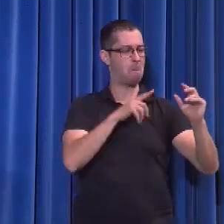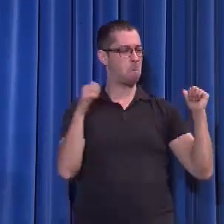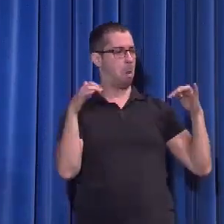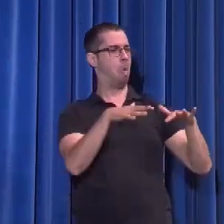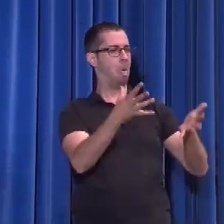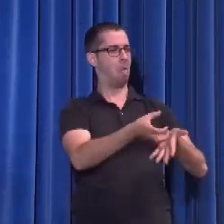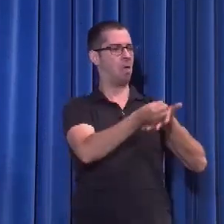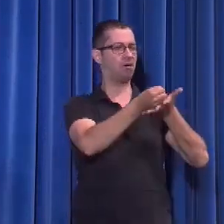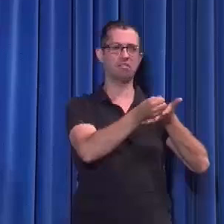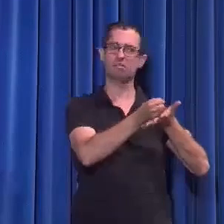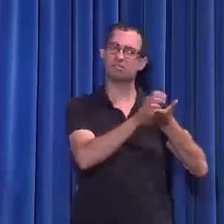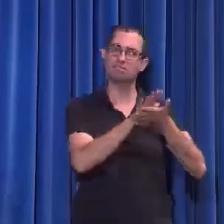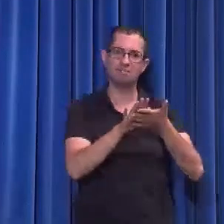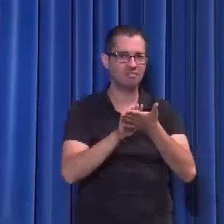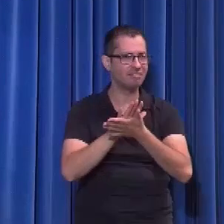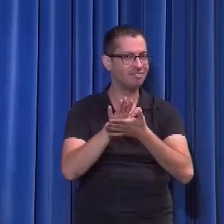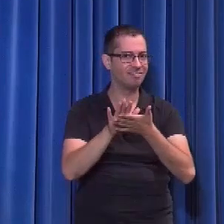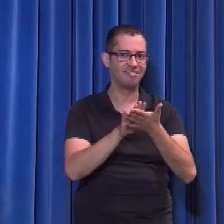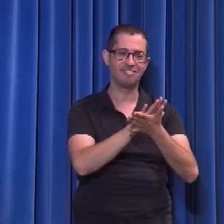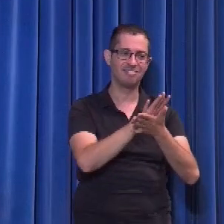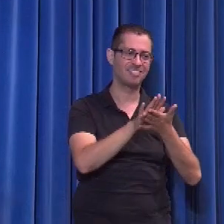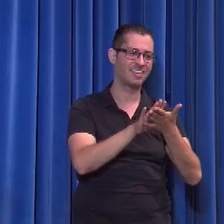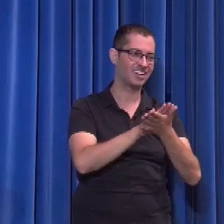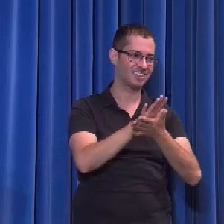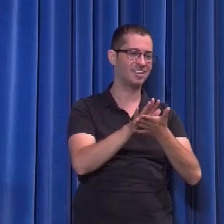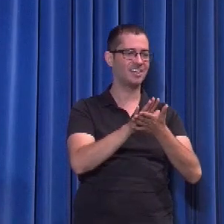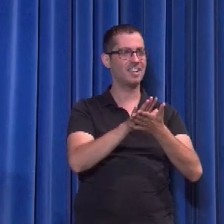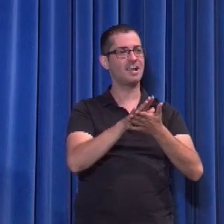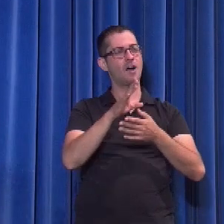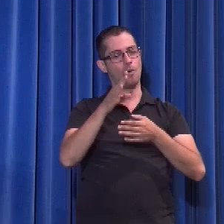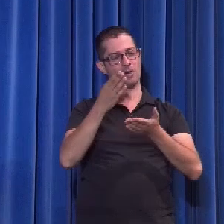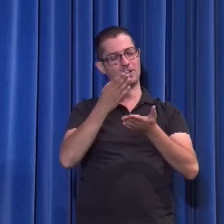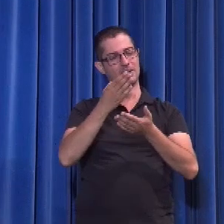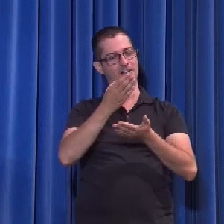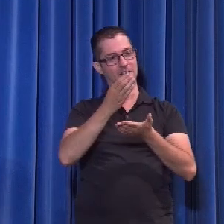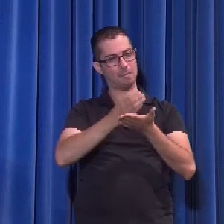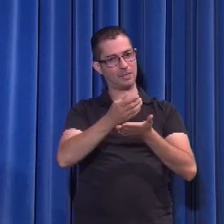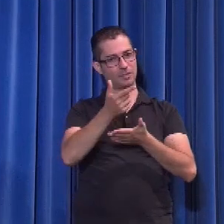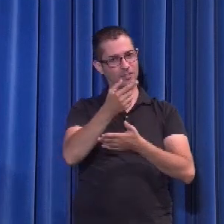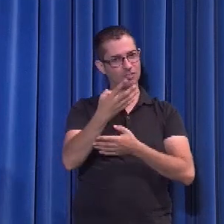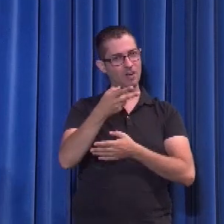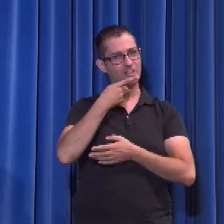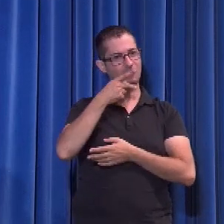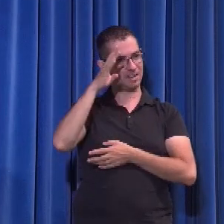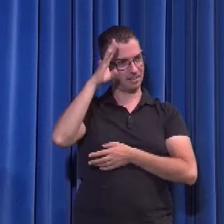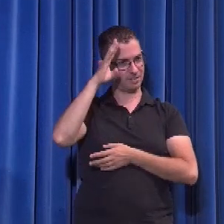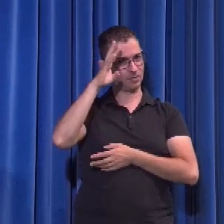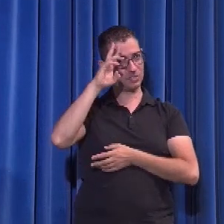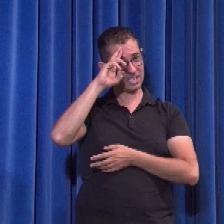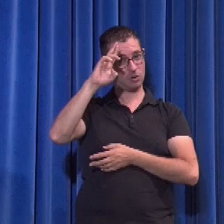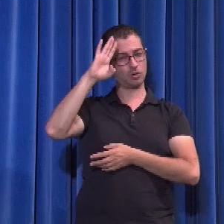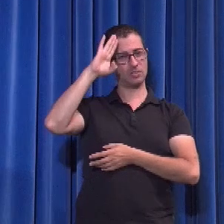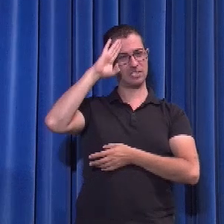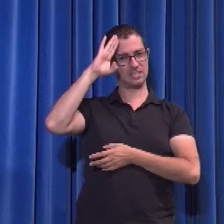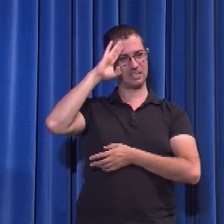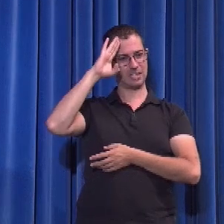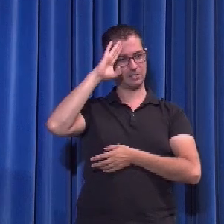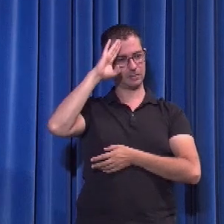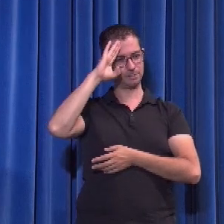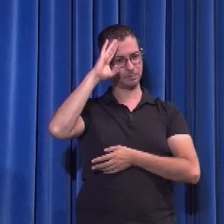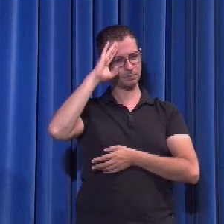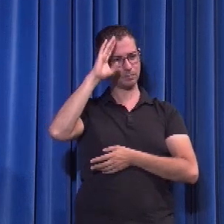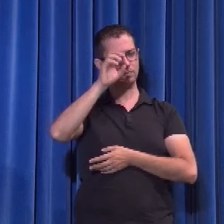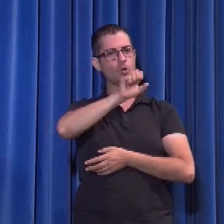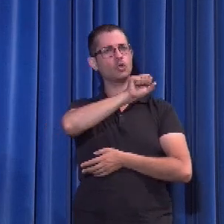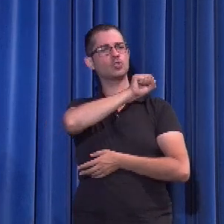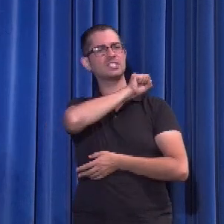diz assim: assim diz o Senhor dos Exércitos, o Deus de Israel: ajuntai os vossos holocaustos aos